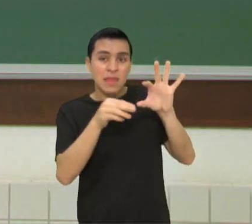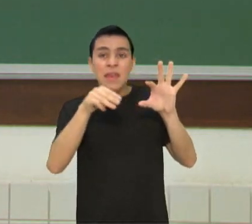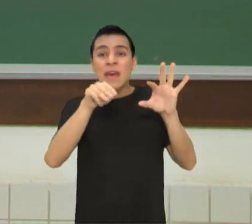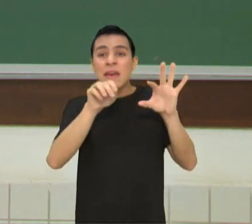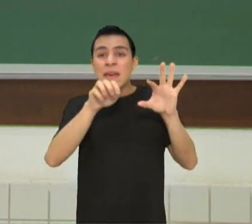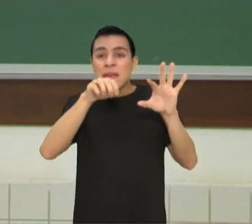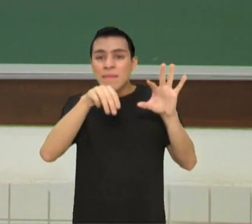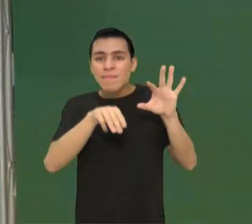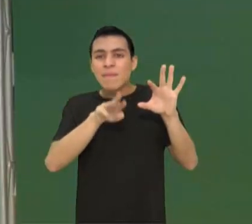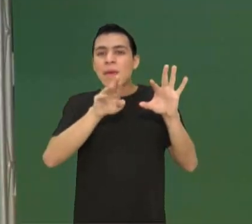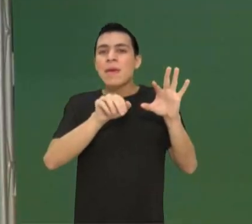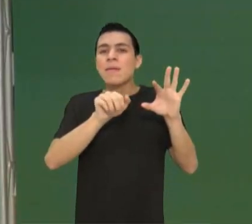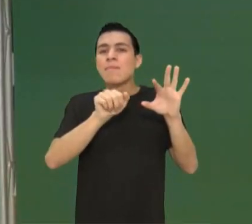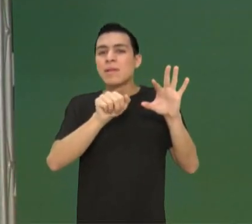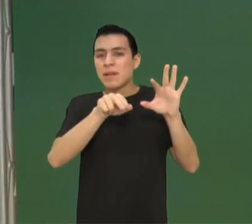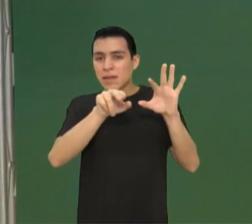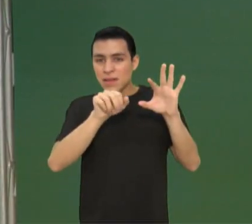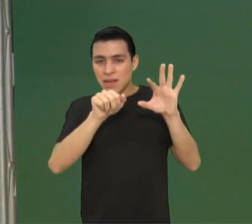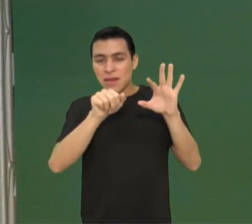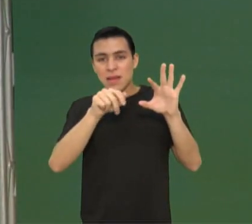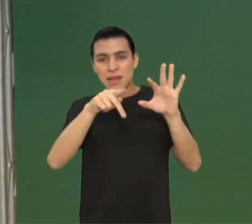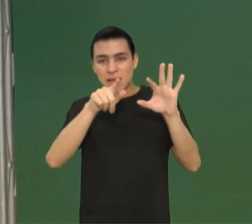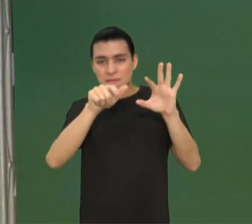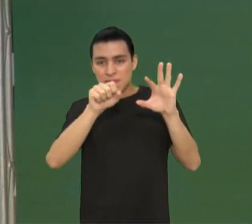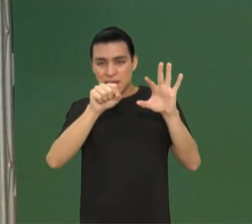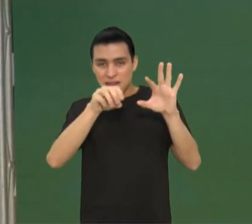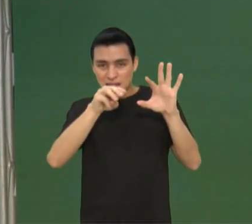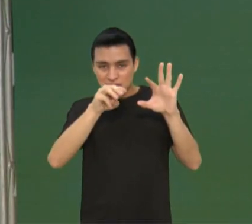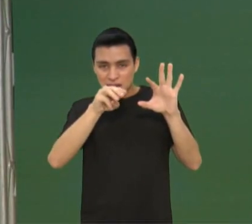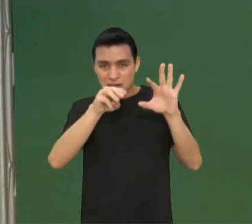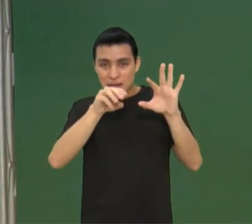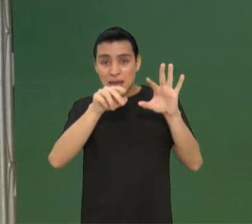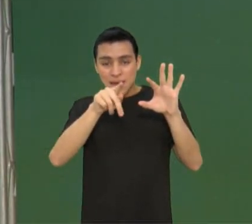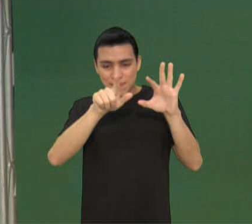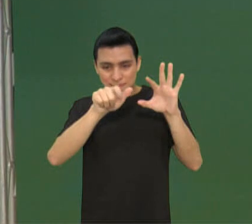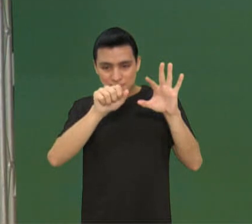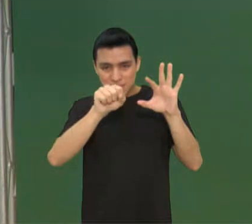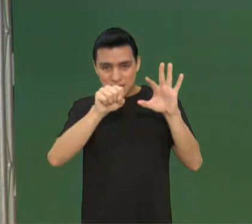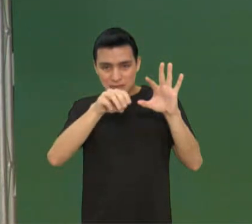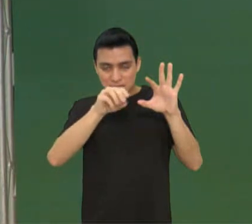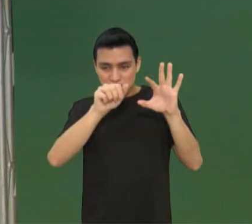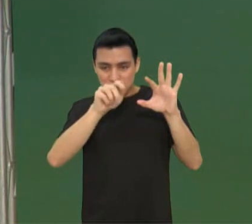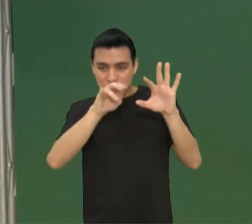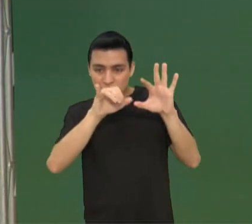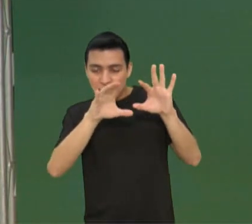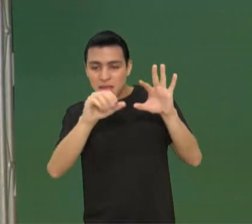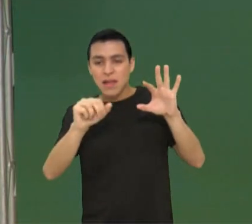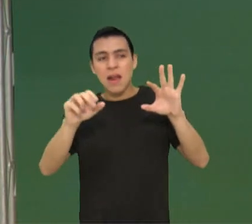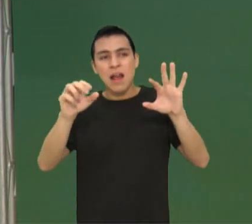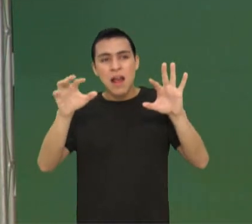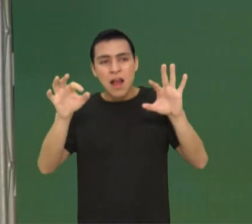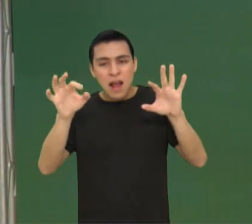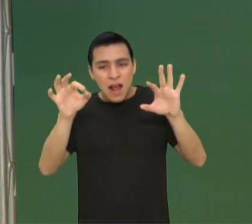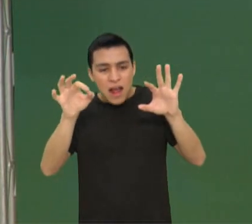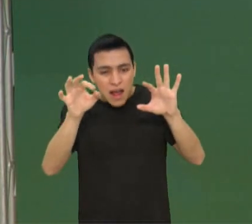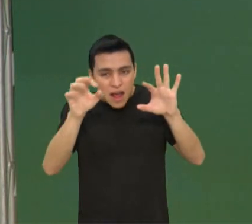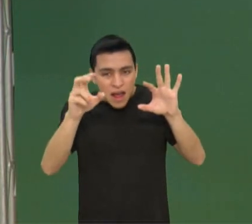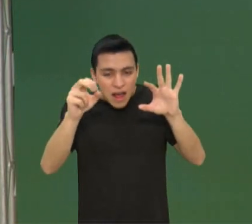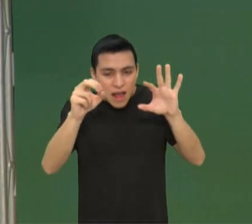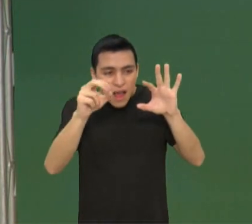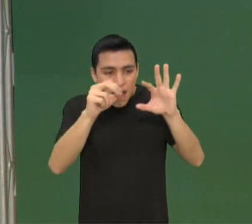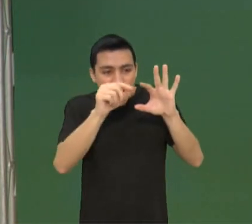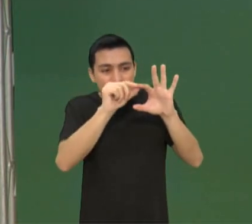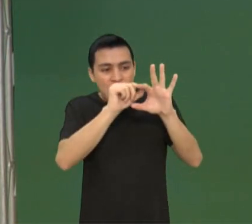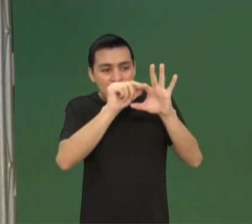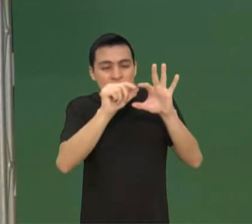célula, essas partes do vírus aqui, que fazem parte da cápsula dele, elas se encontram com um açúcar